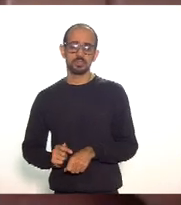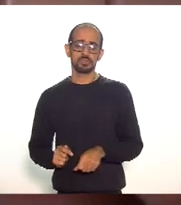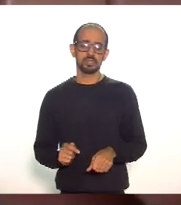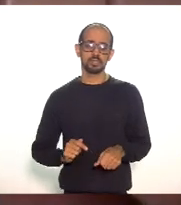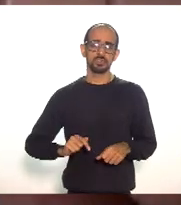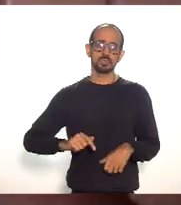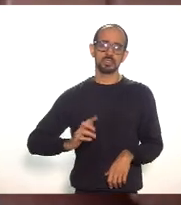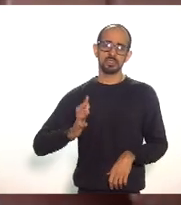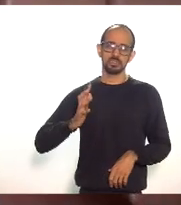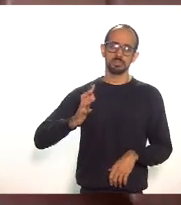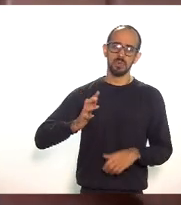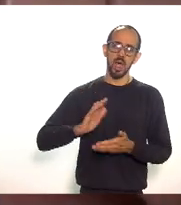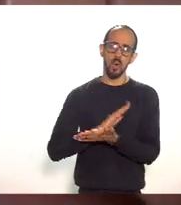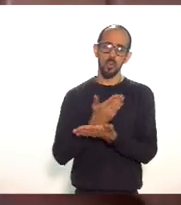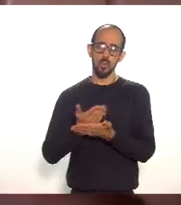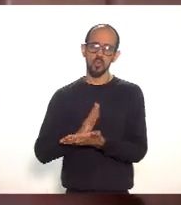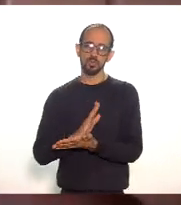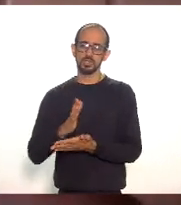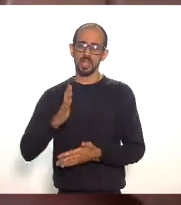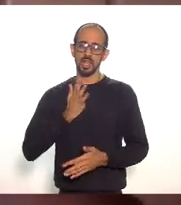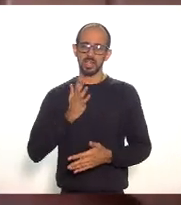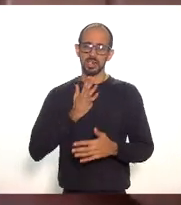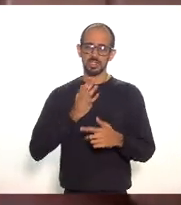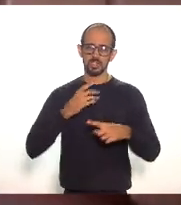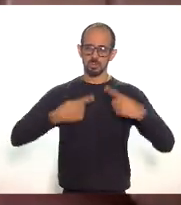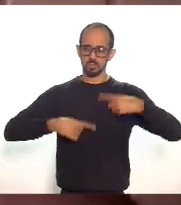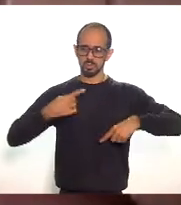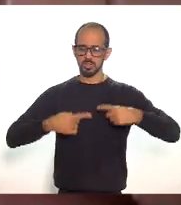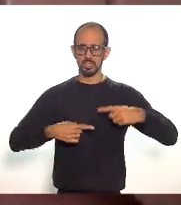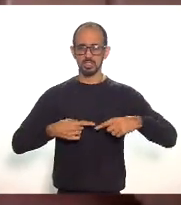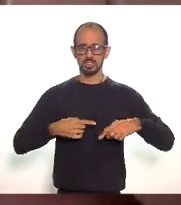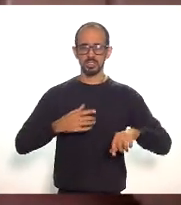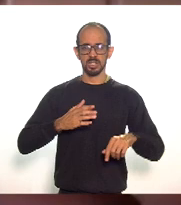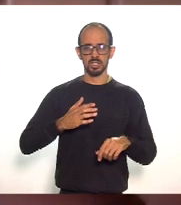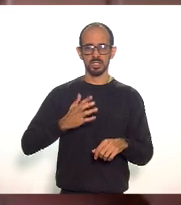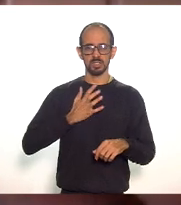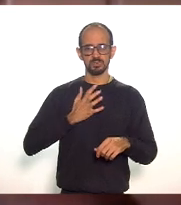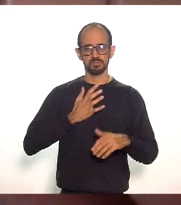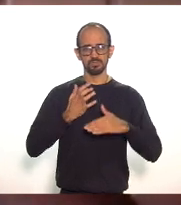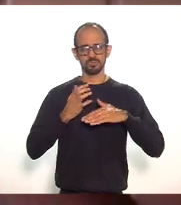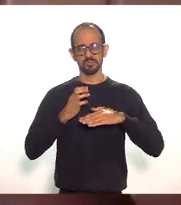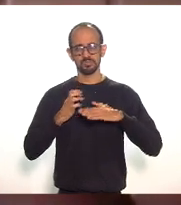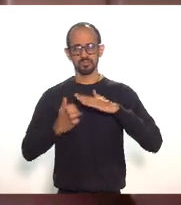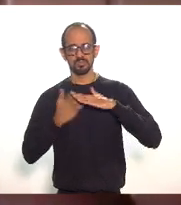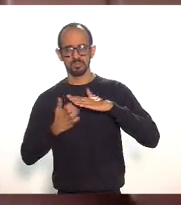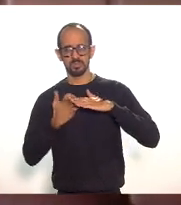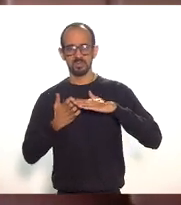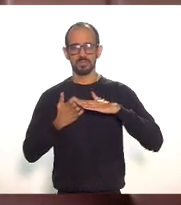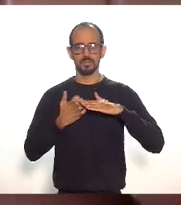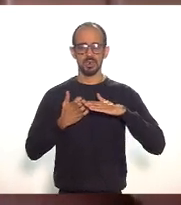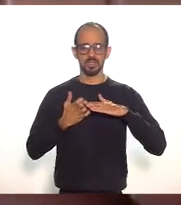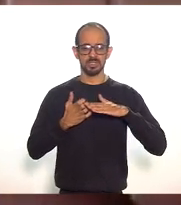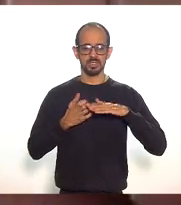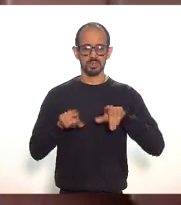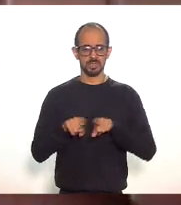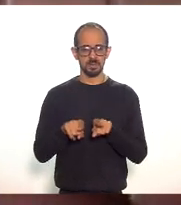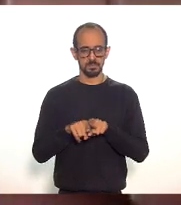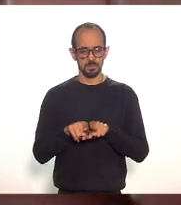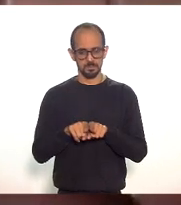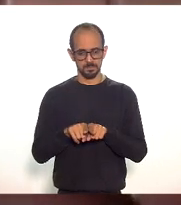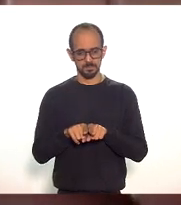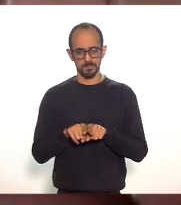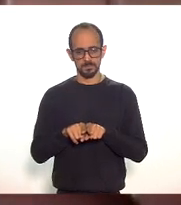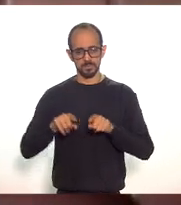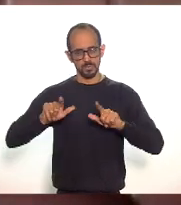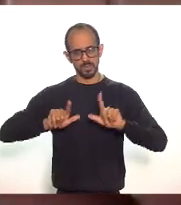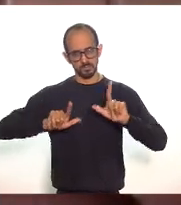de parte da elite política, da elite empresarial, da elite, né, inclusive,